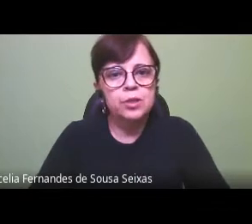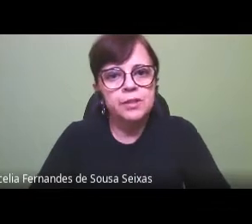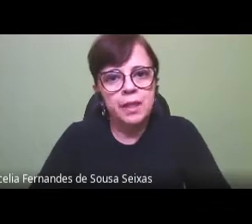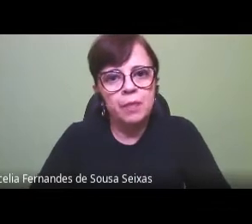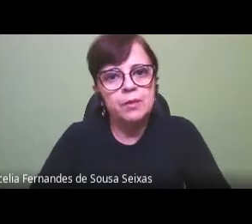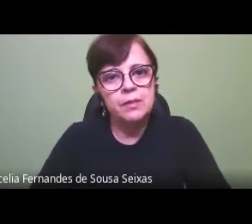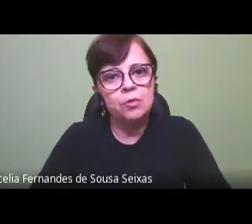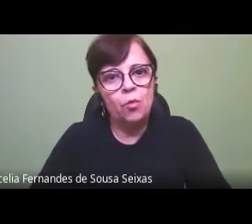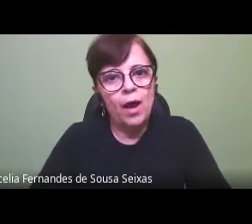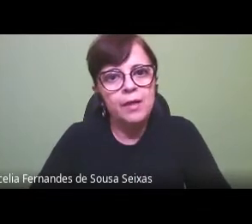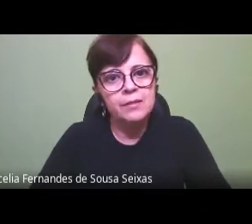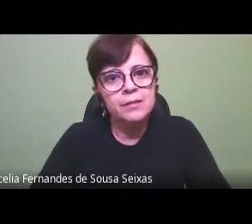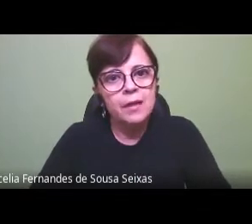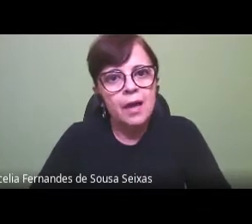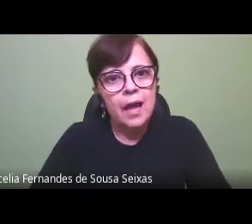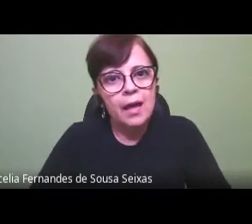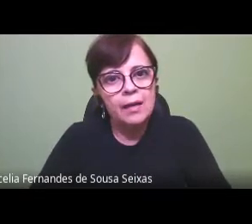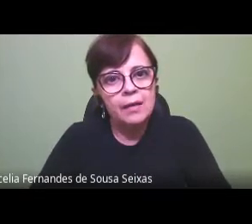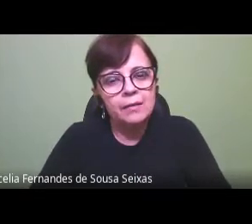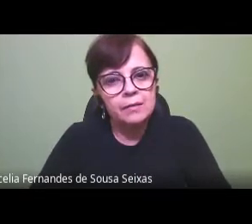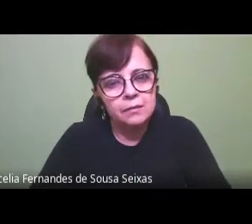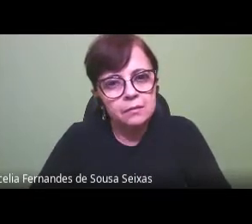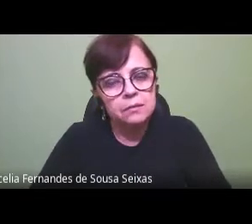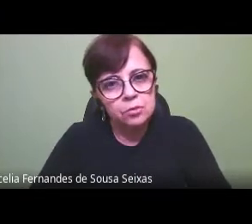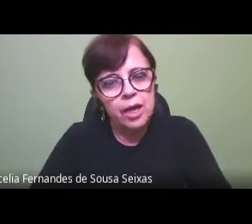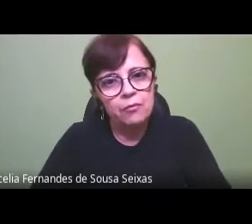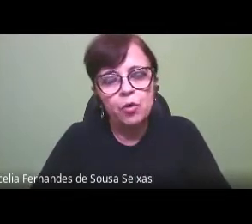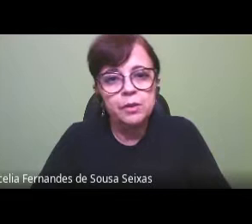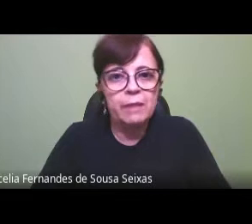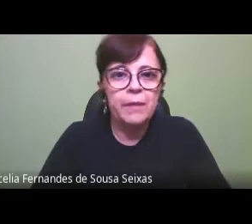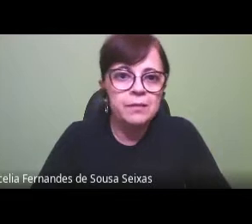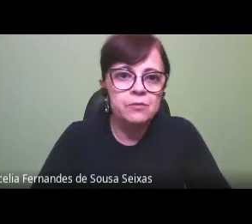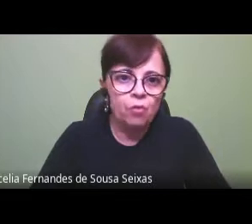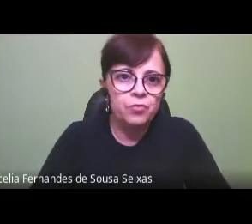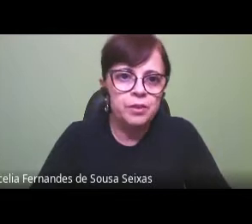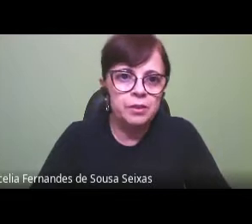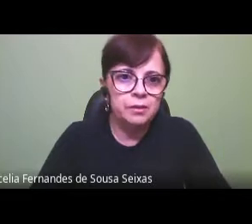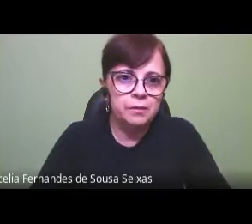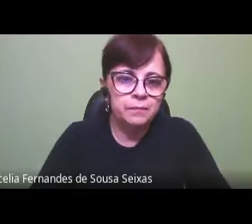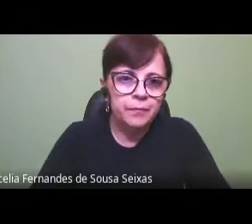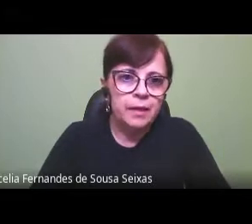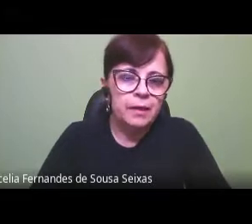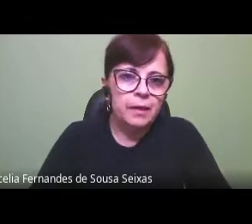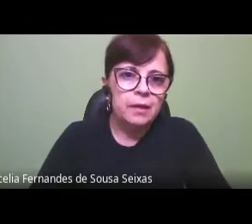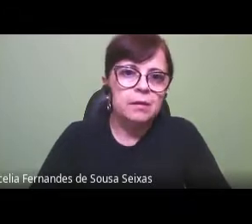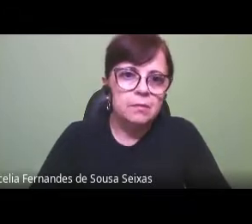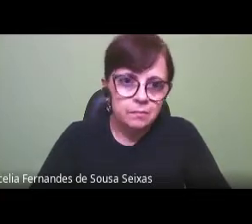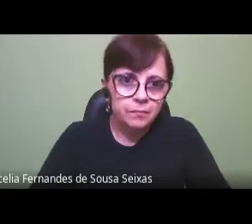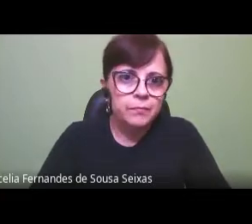Mas durante esse tempo, a Single Eyes, ela já foi, está bem desenvolvida.